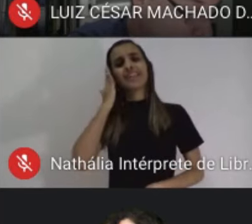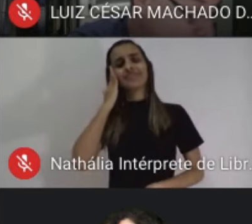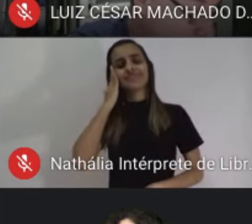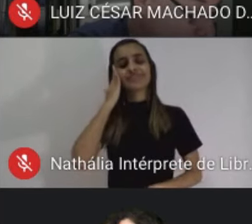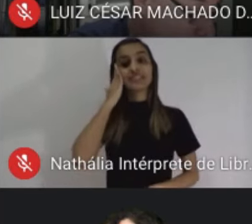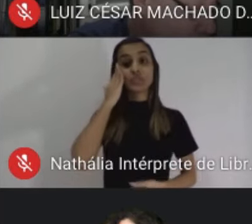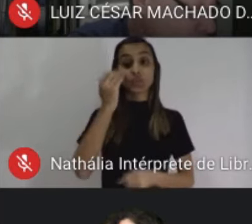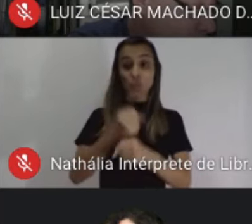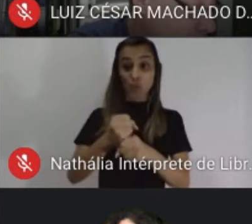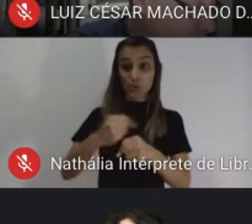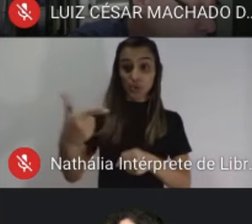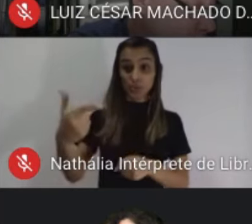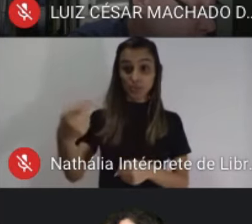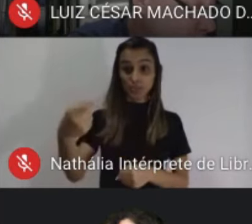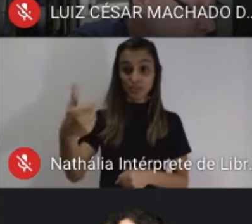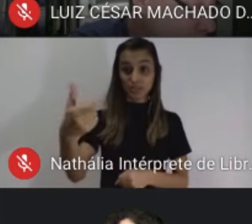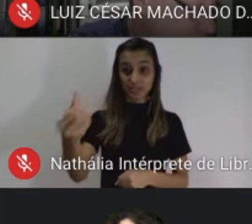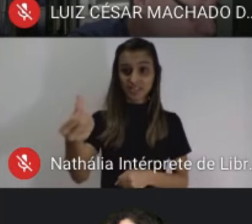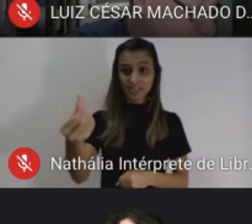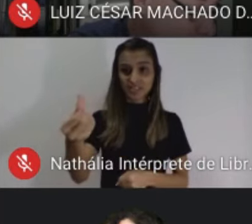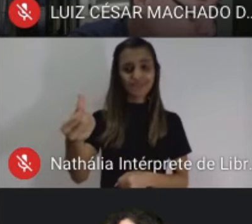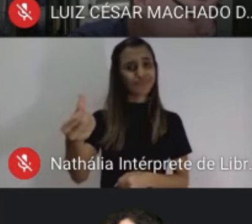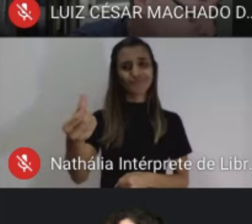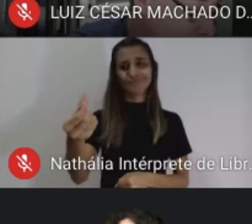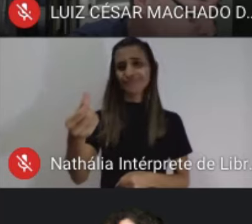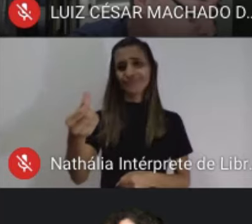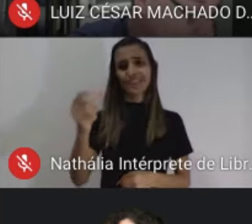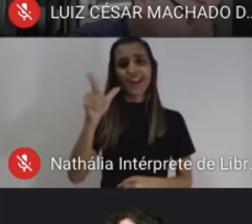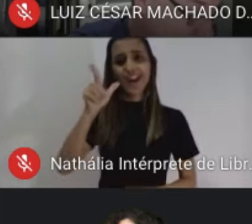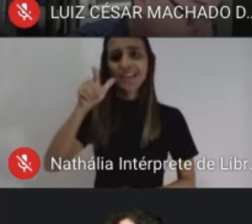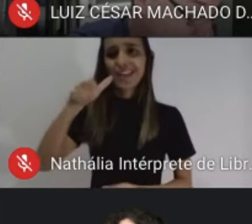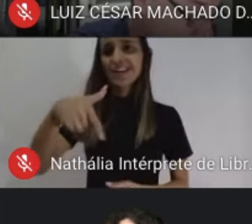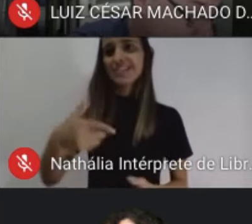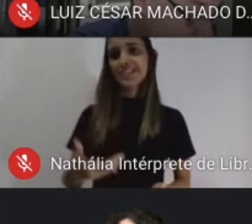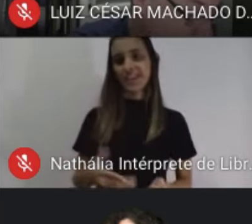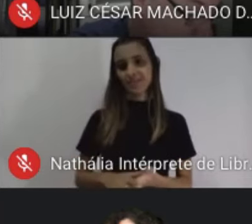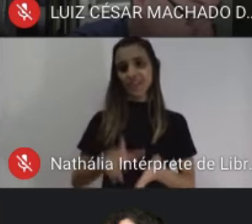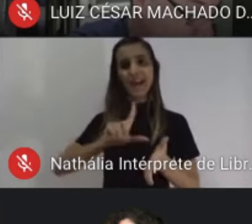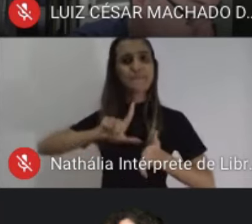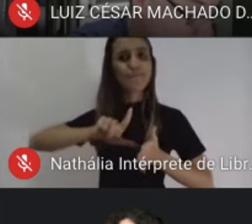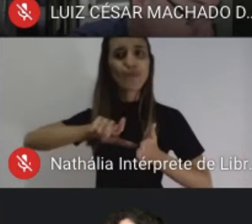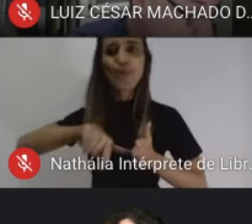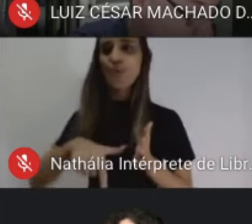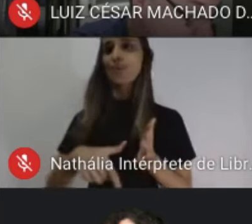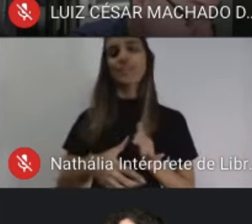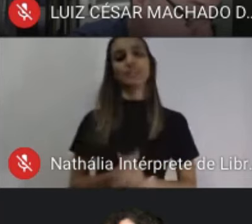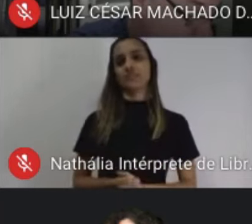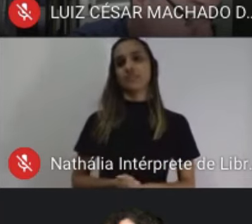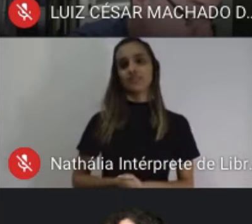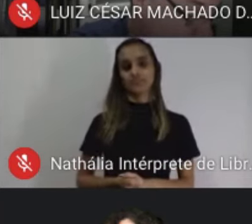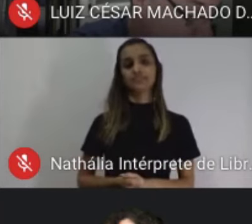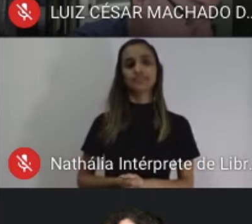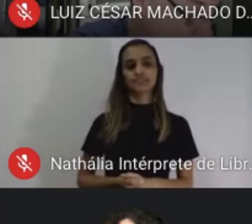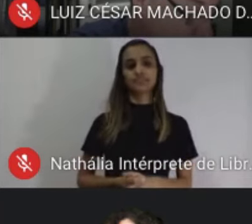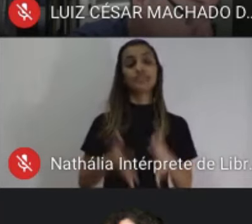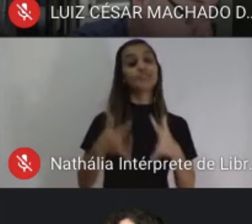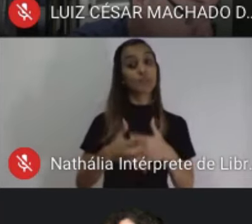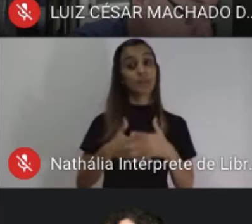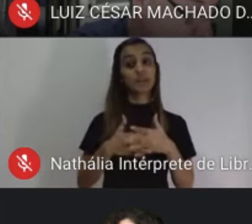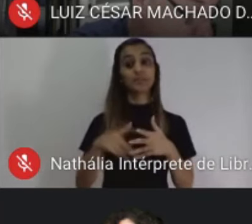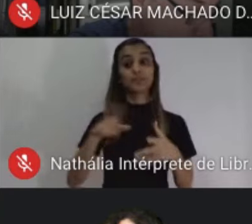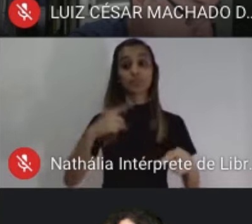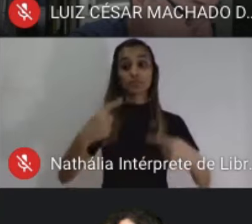contas, é o menor dos males. Porque, ainda que seja complicado a gente ter uma legislação antiterrorismo